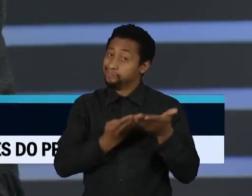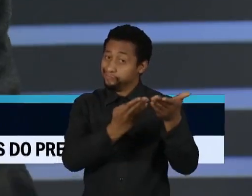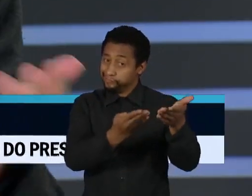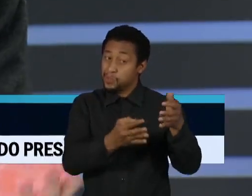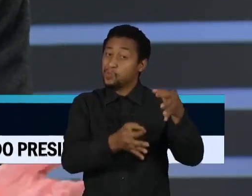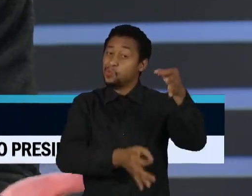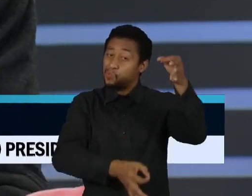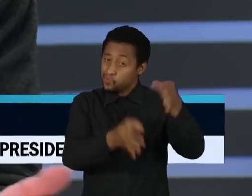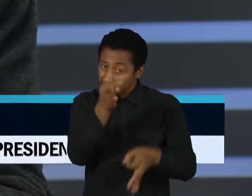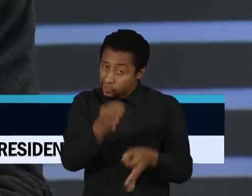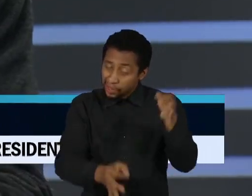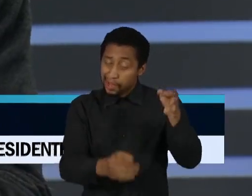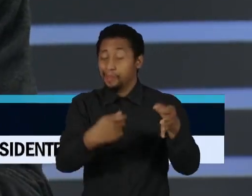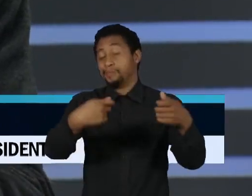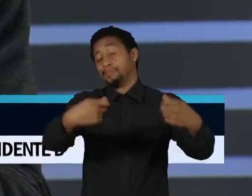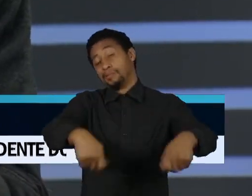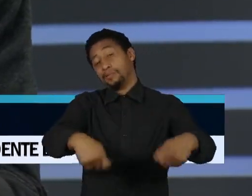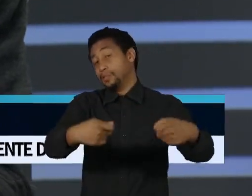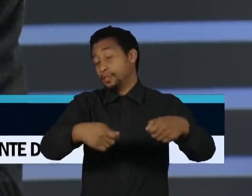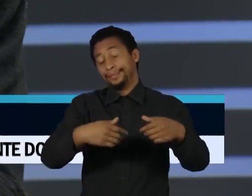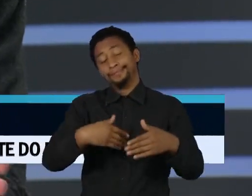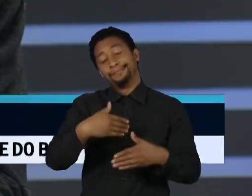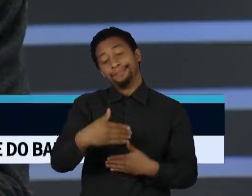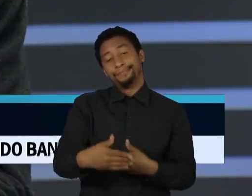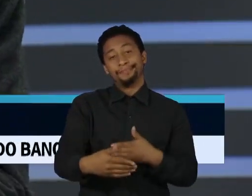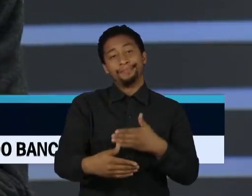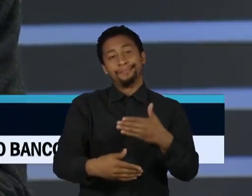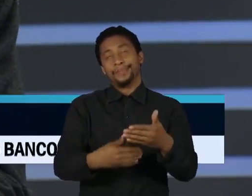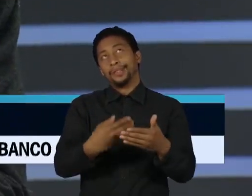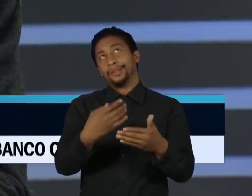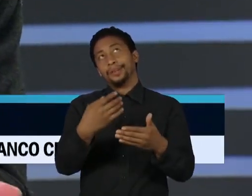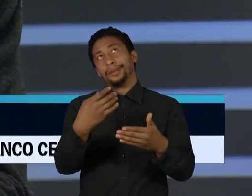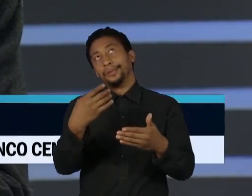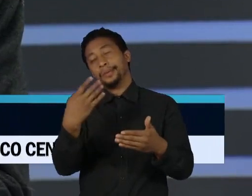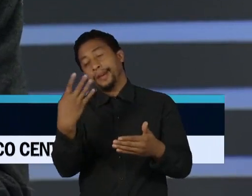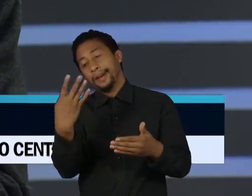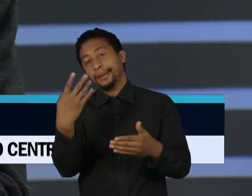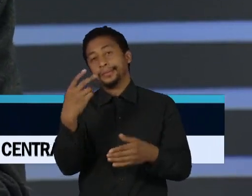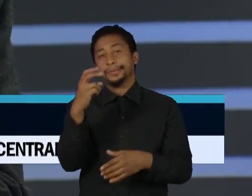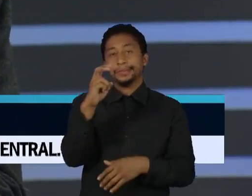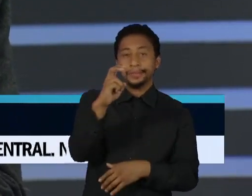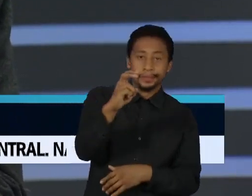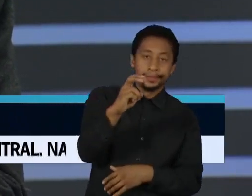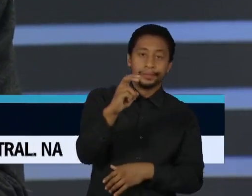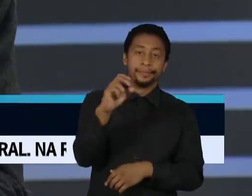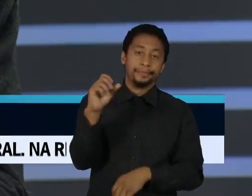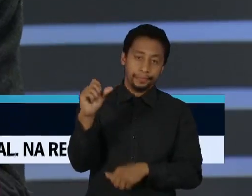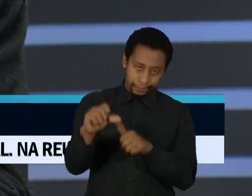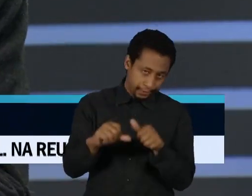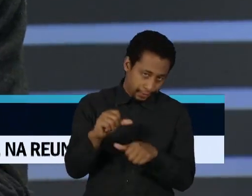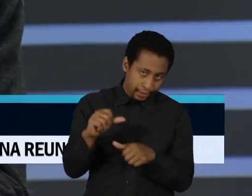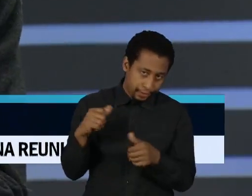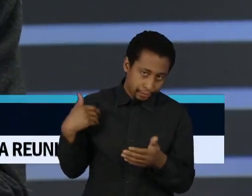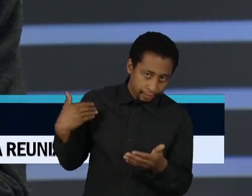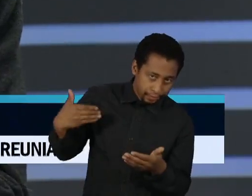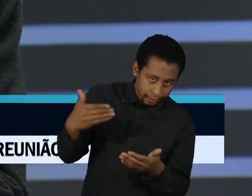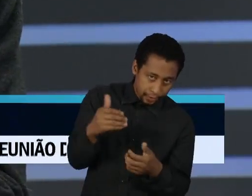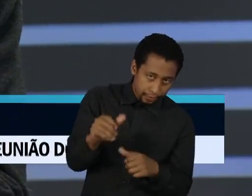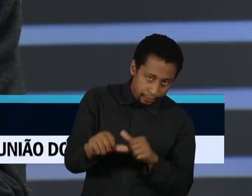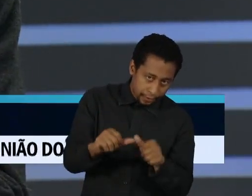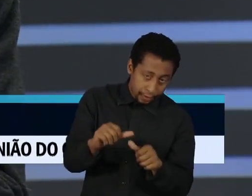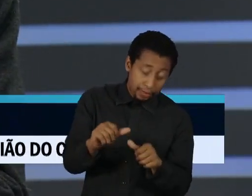julgado, depois das 4 ou 5 alterações que ocorreram aí nos últimos anos, agora